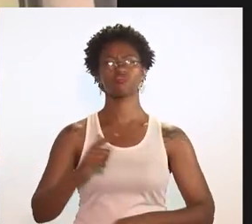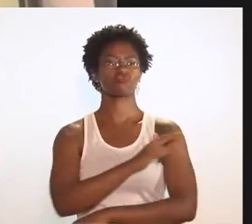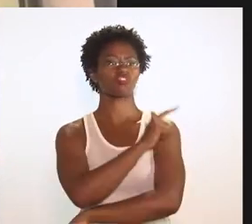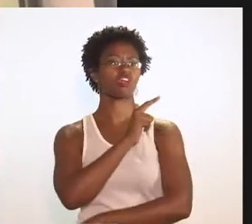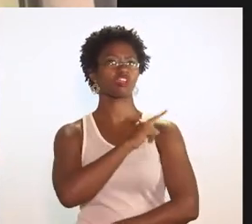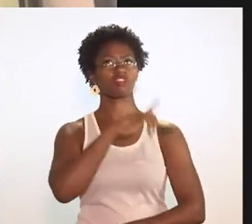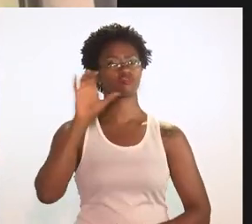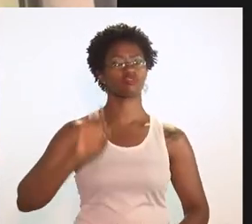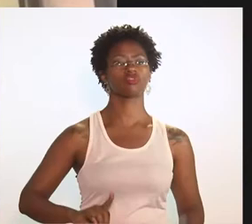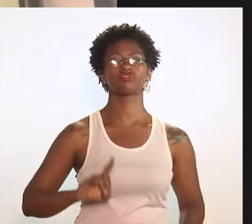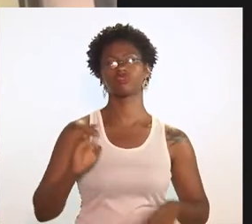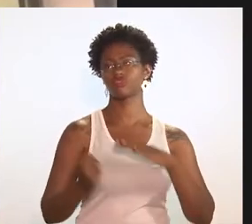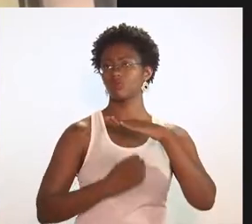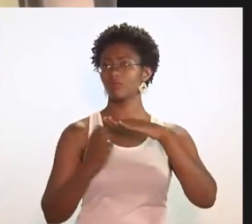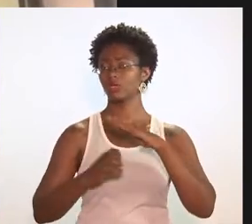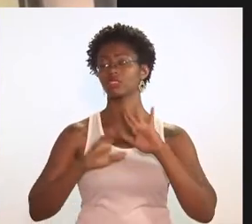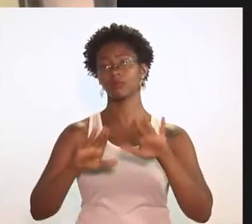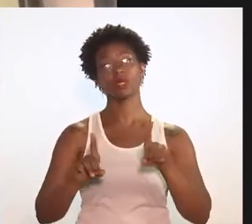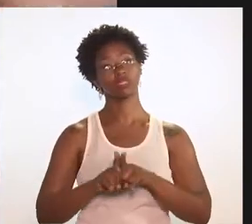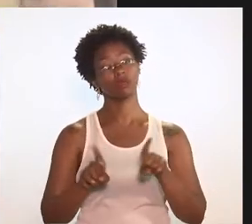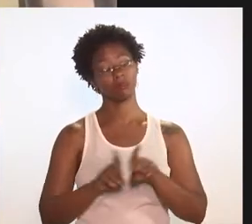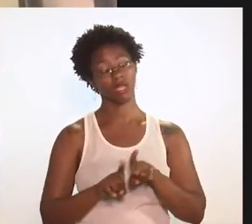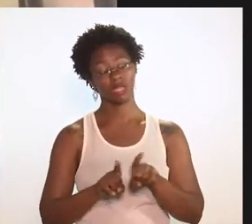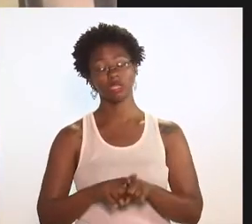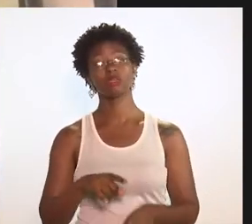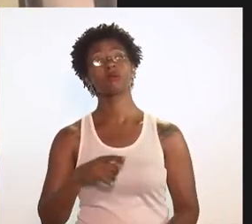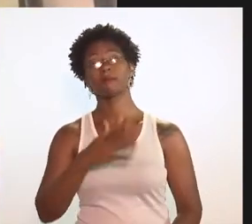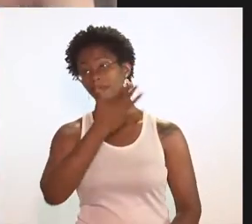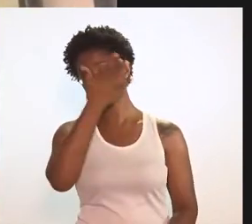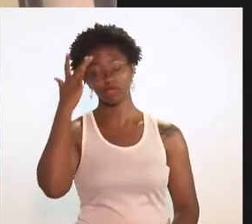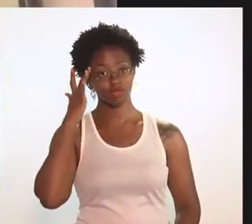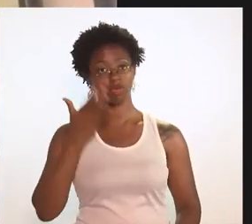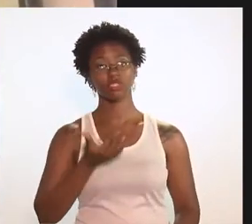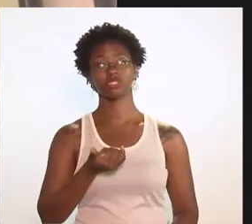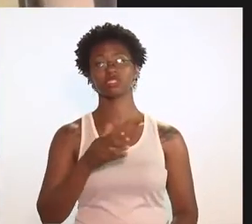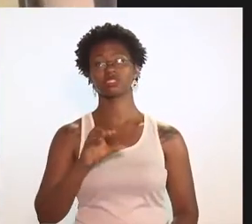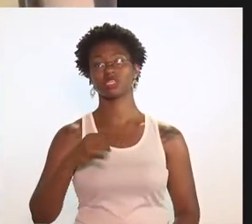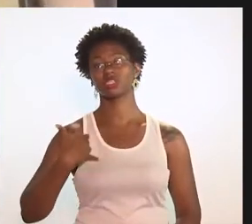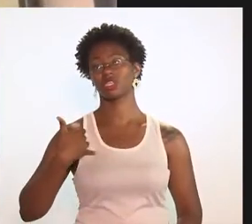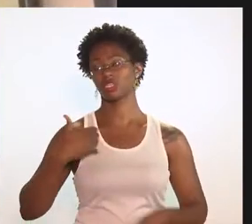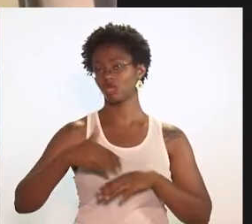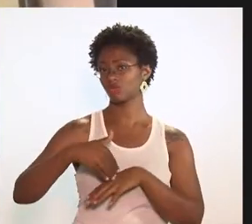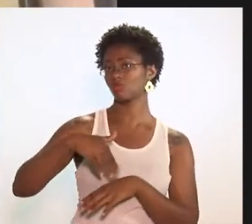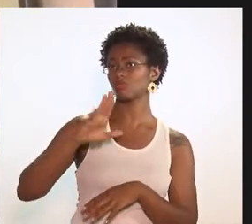gerente, diretores de empresa. E a gente teve pessoas 60+,